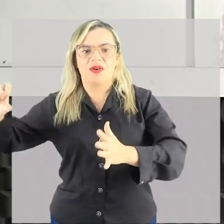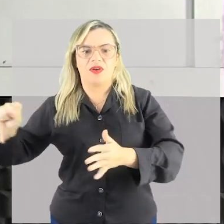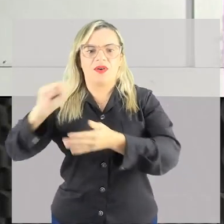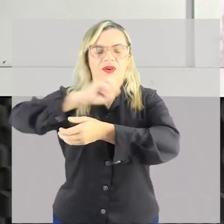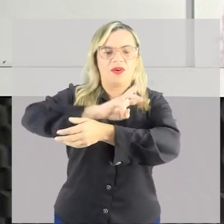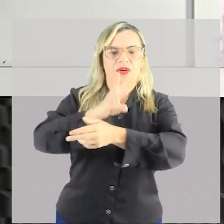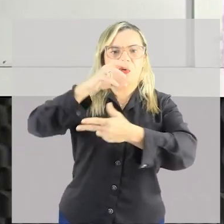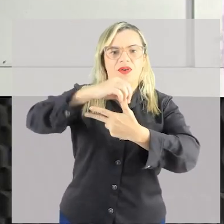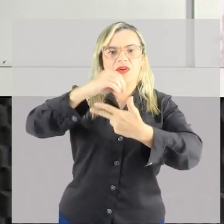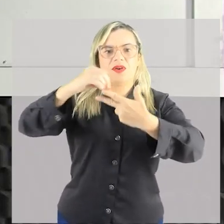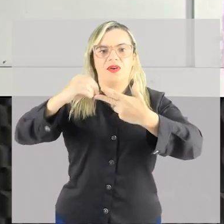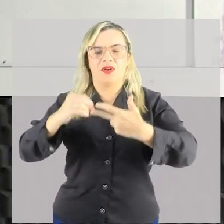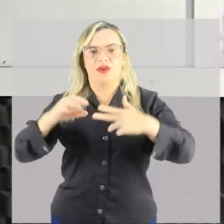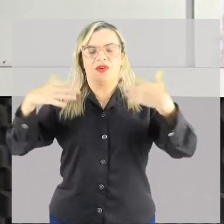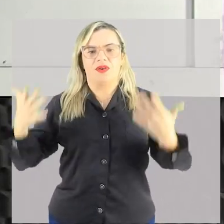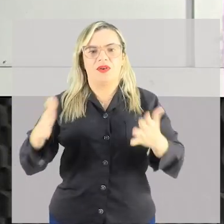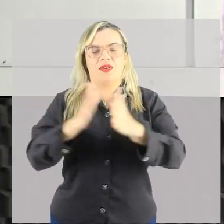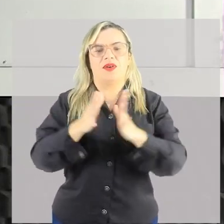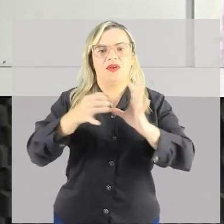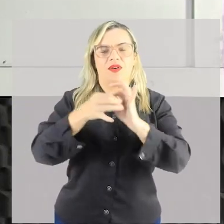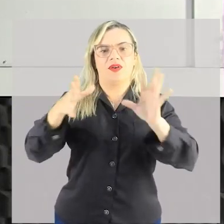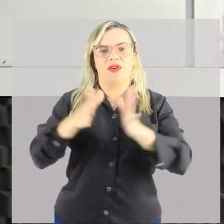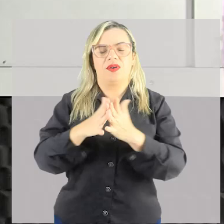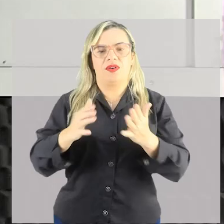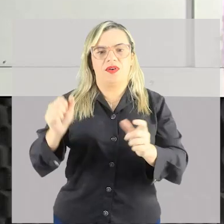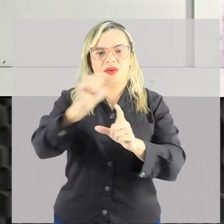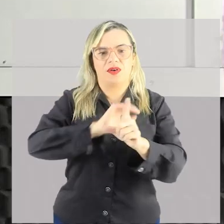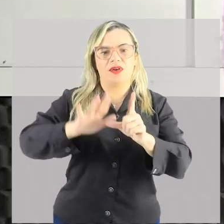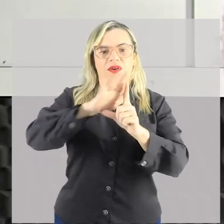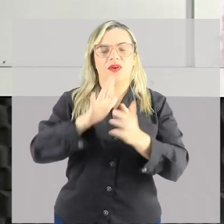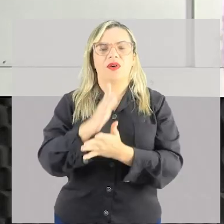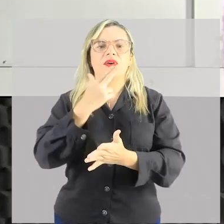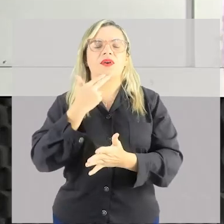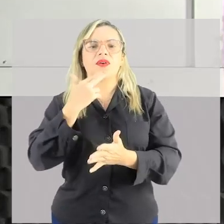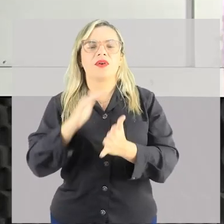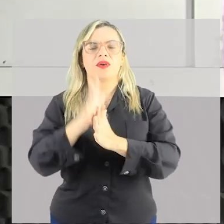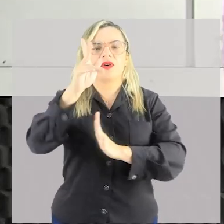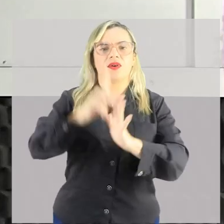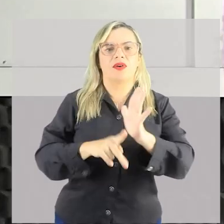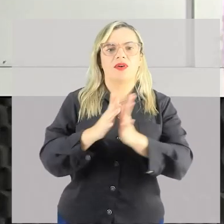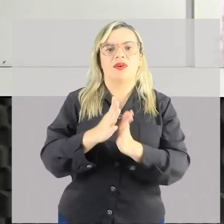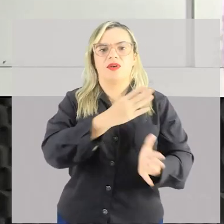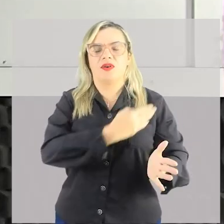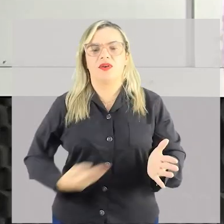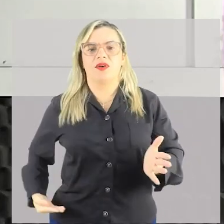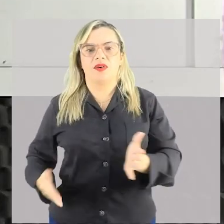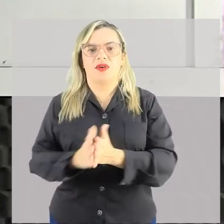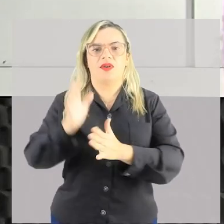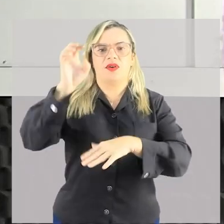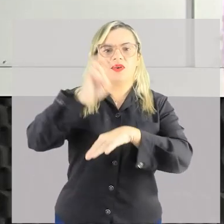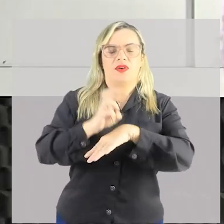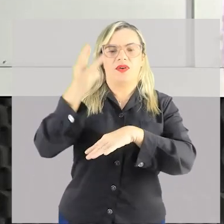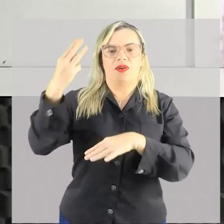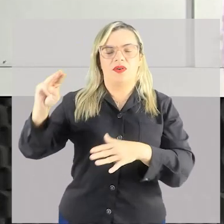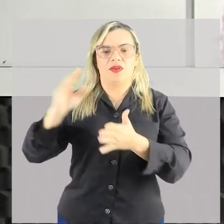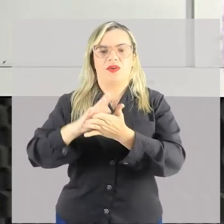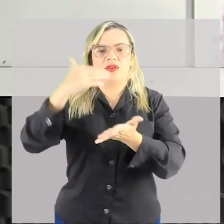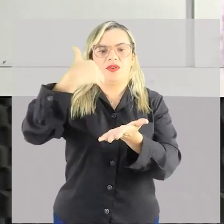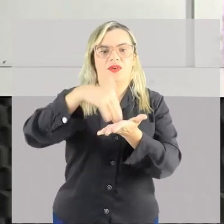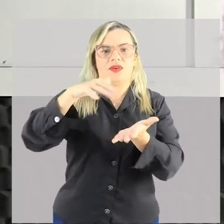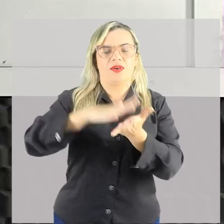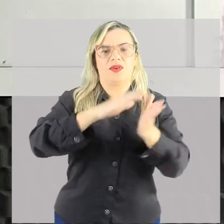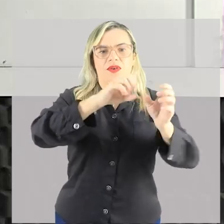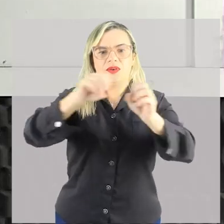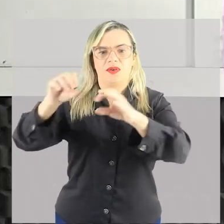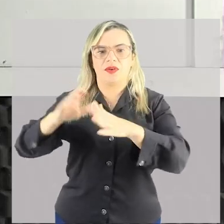oim pro Enem vai estar disponível na plataforma Gonçalo vi dias é um projeto do governo do estado de Maranhão através da Secretaria de